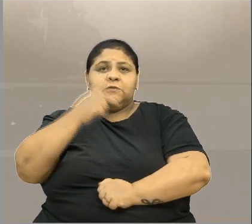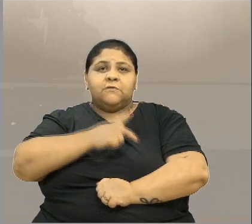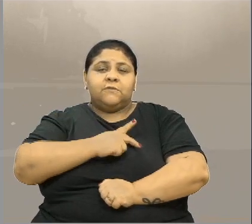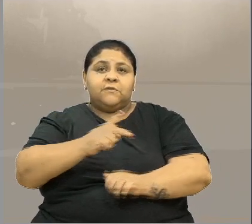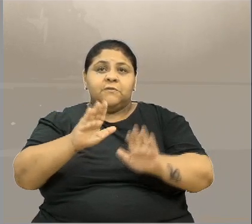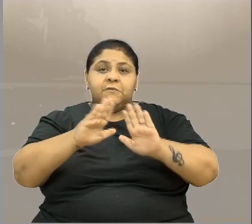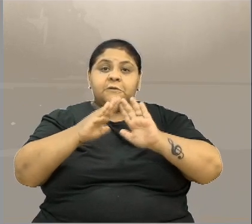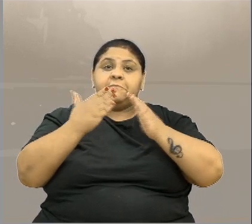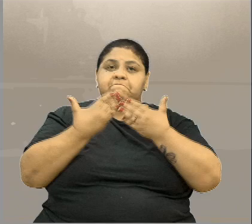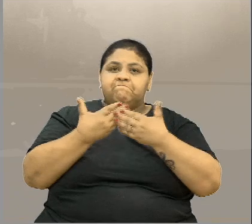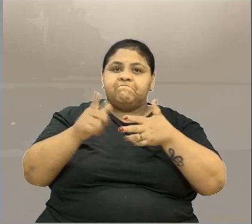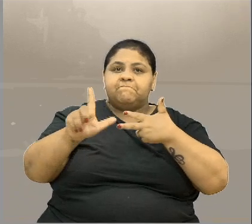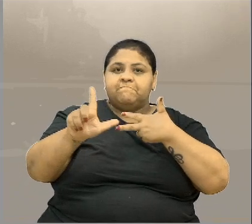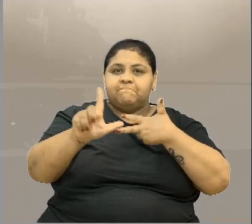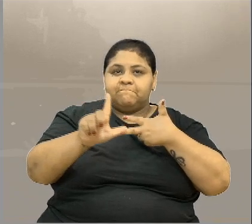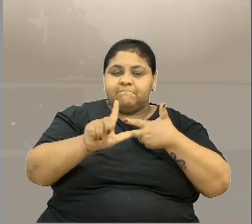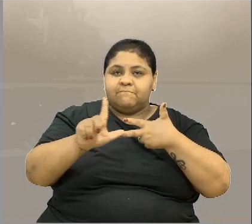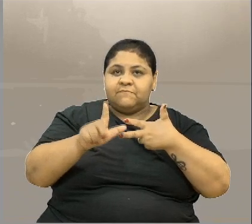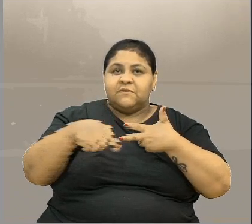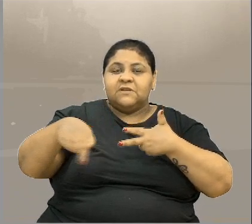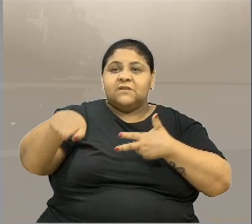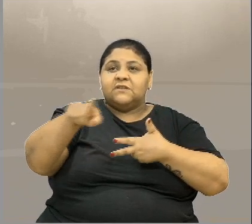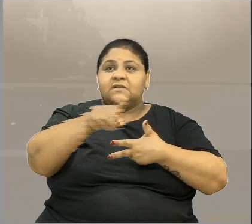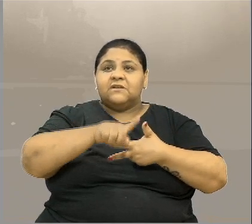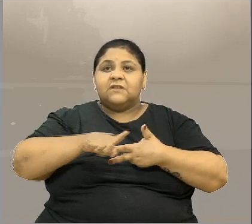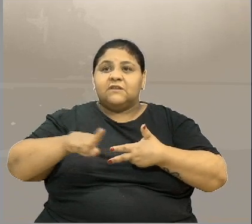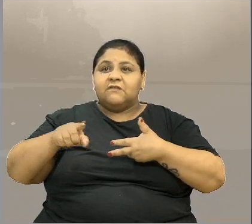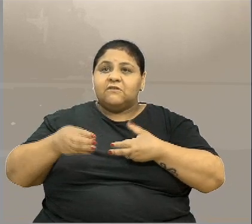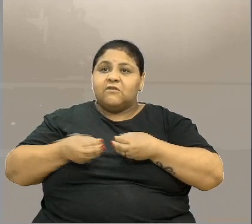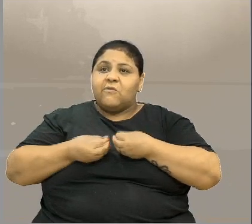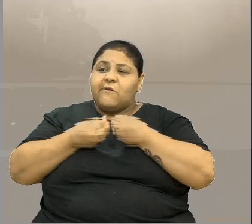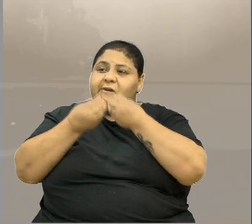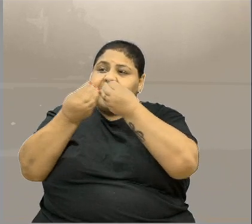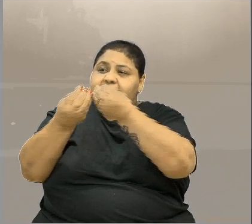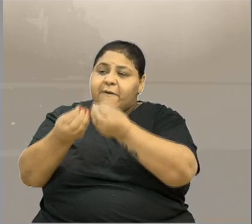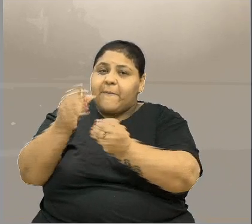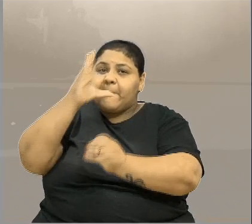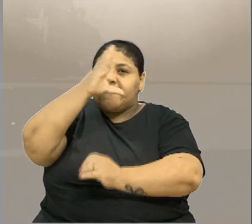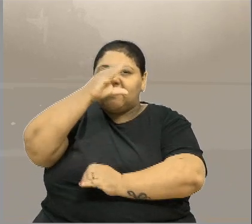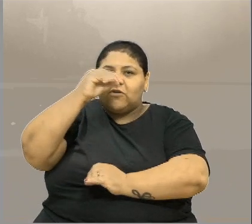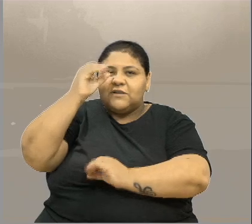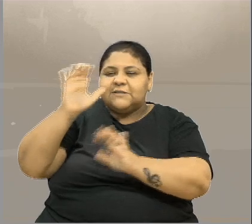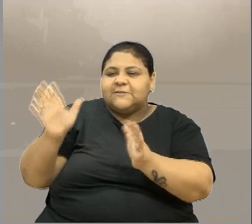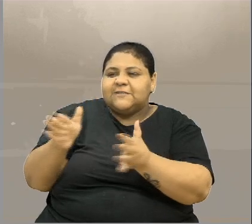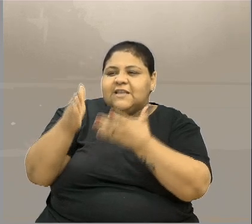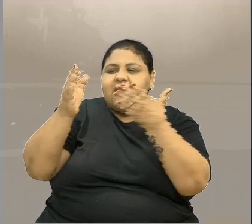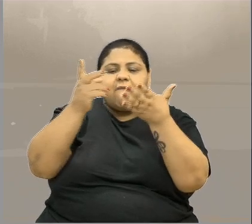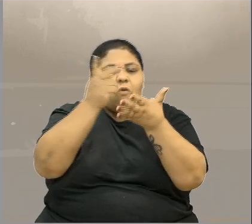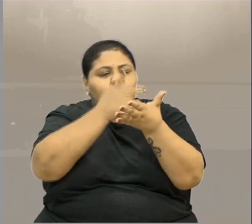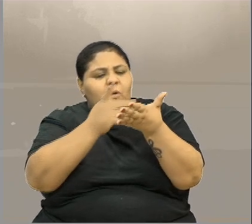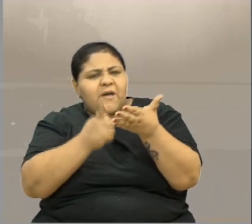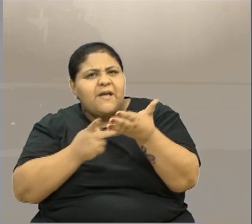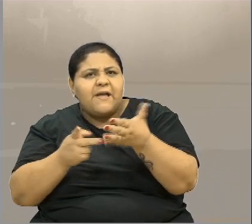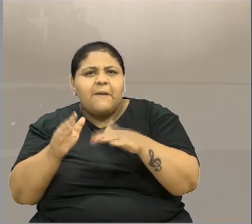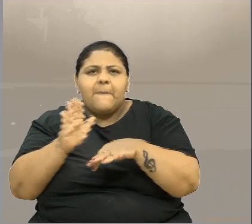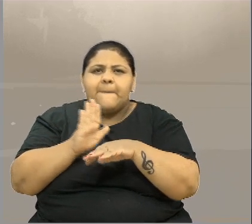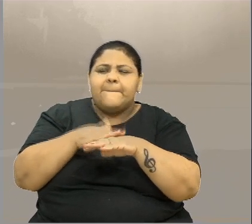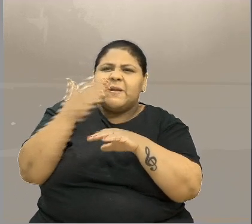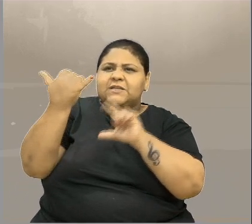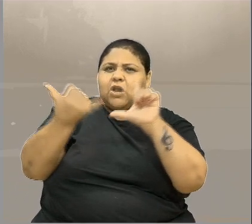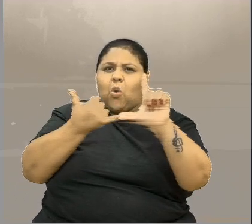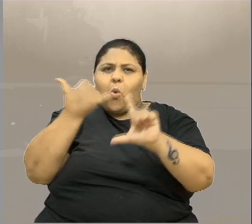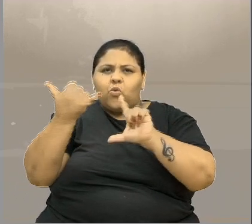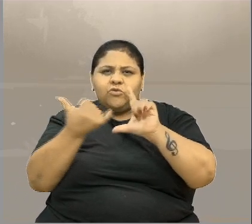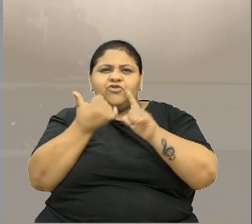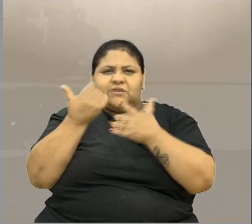do Legislativo, em que a gente levou um material mais leve, para adolescente mesmo, com quadrinhos, assim, uma coisa mais